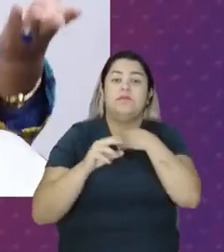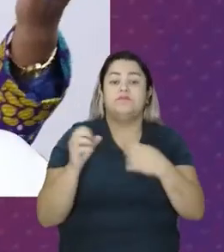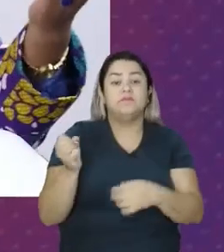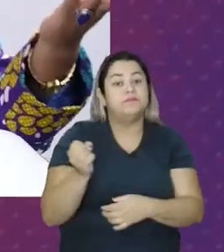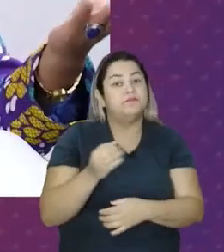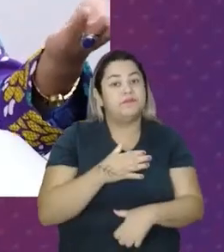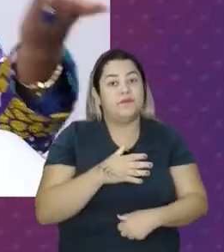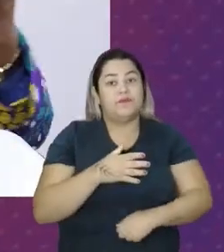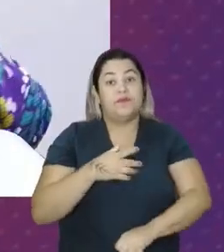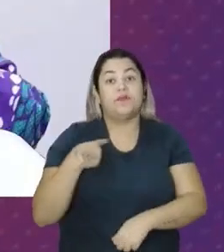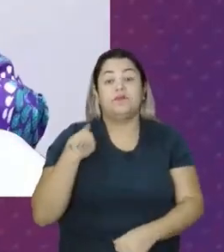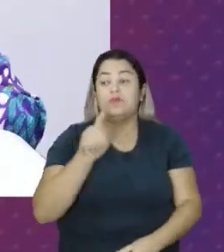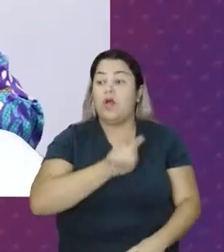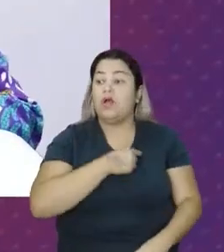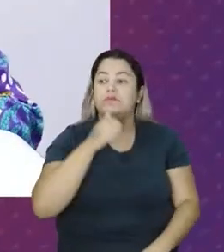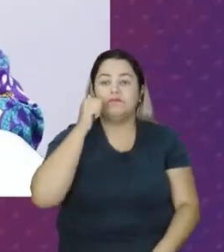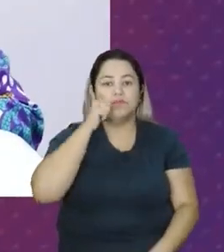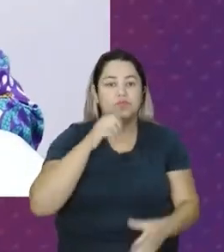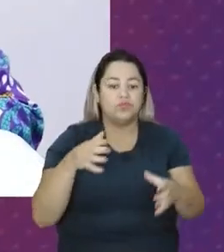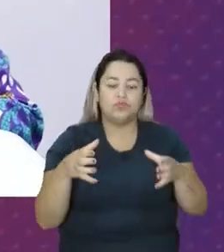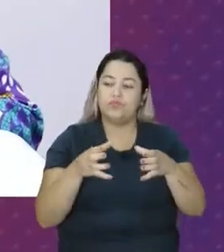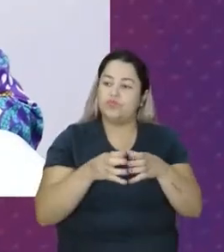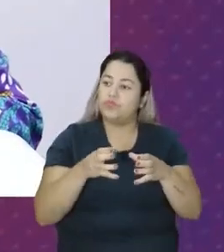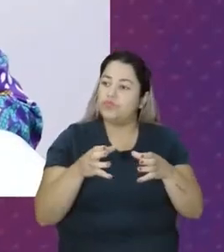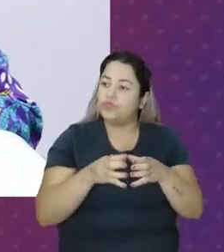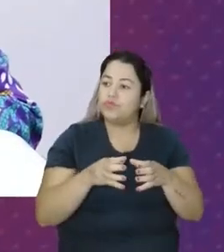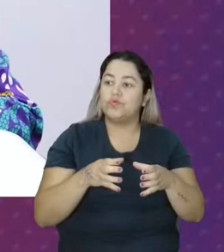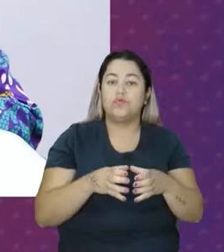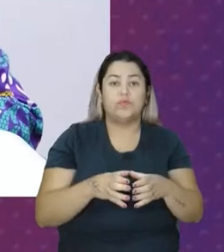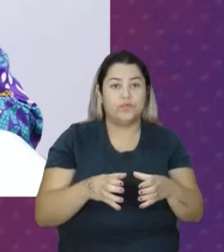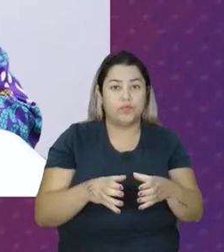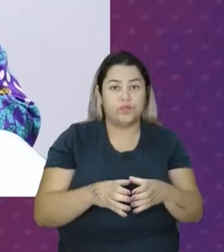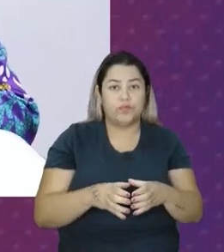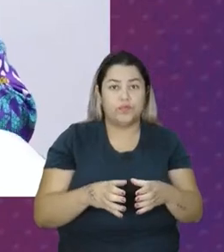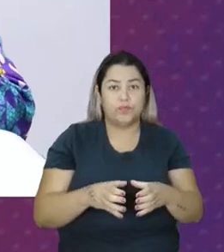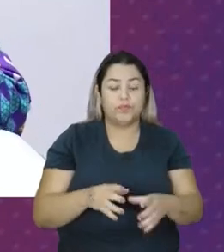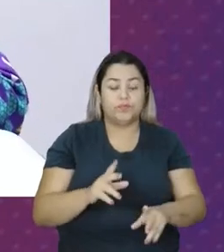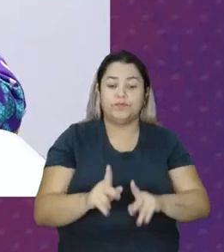nós, mulheres negras, somos o maior grupo populacional, tá?